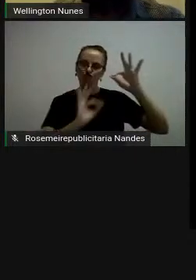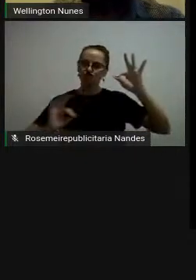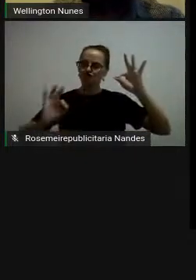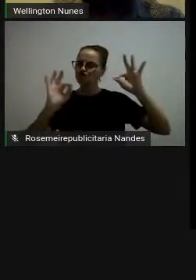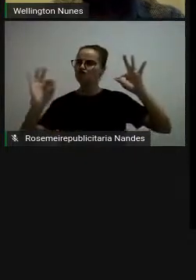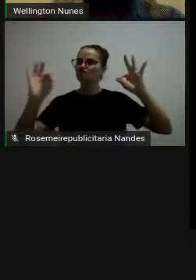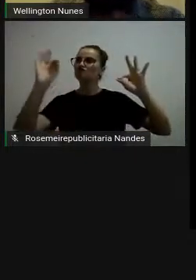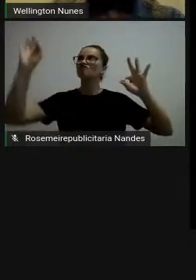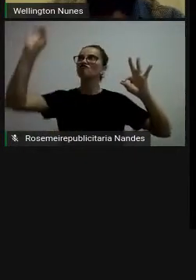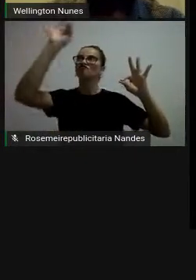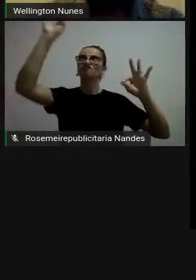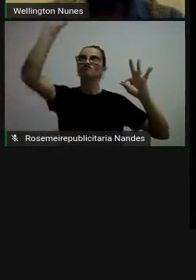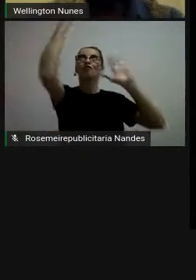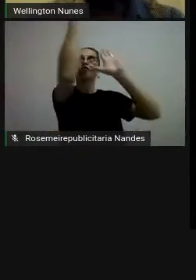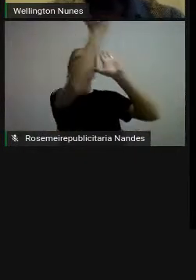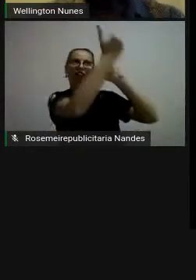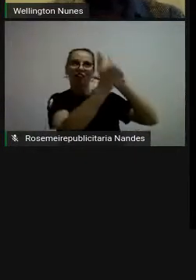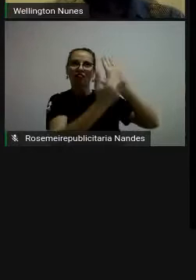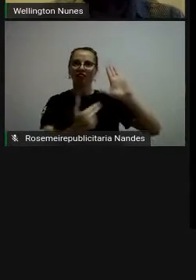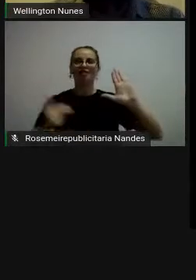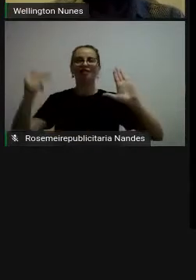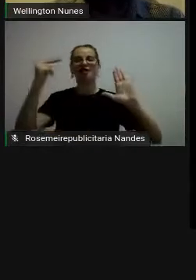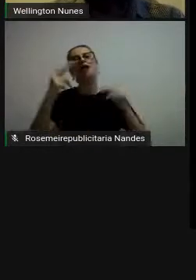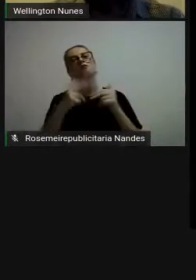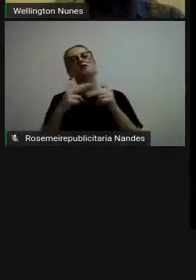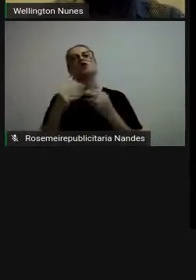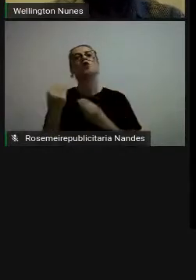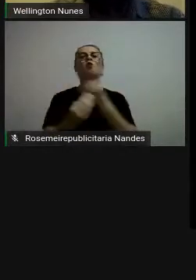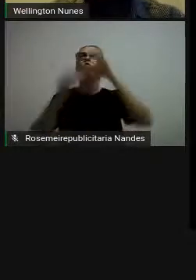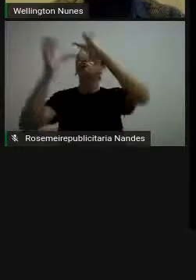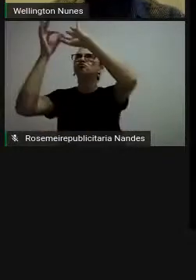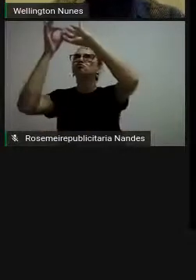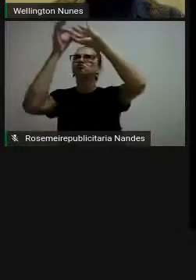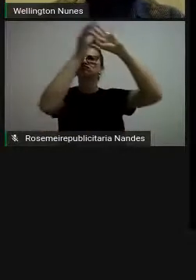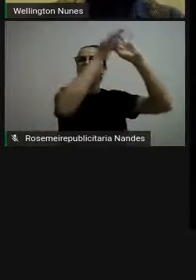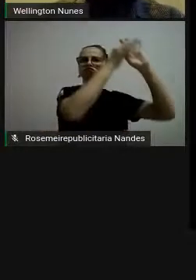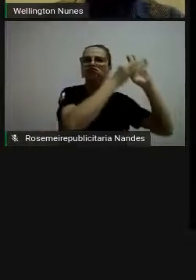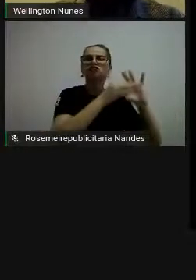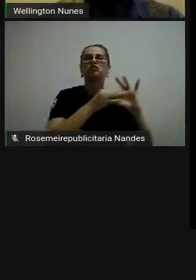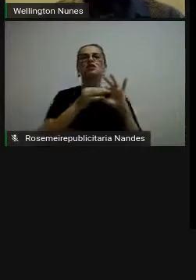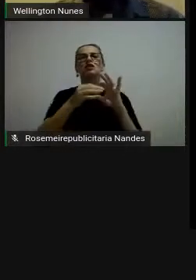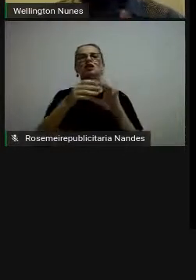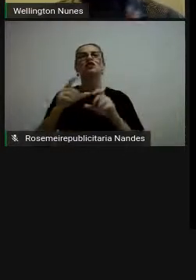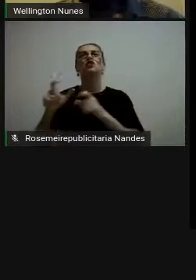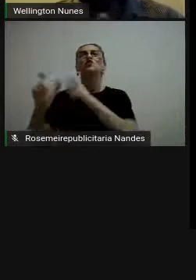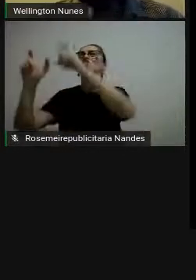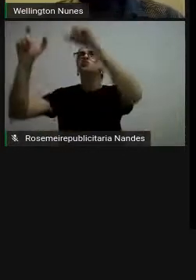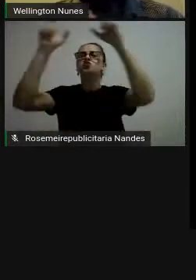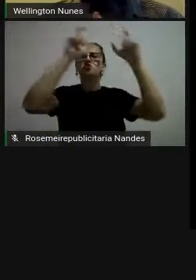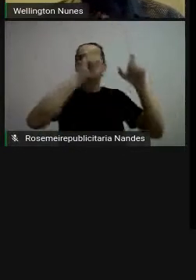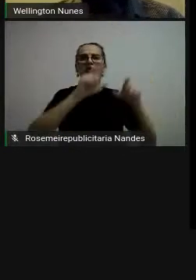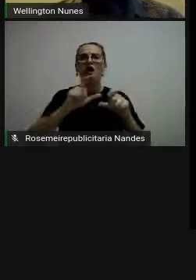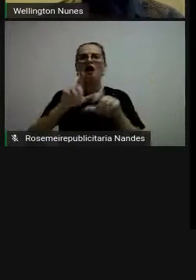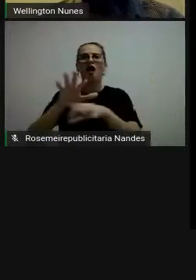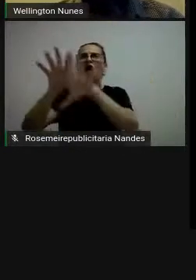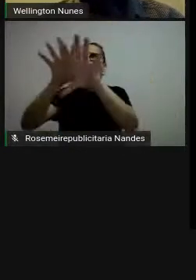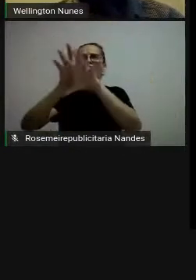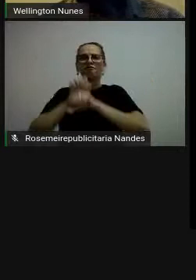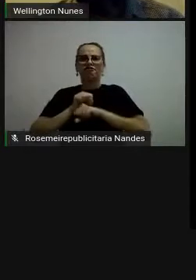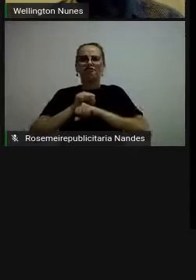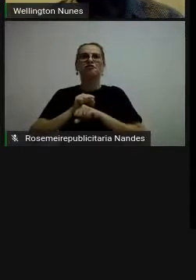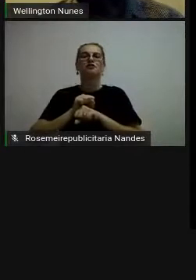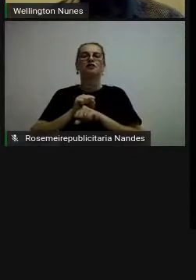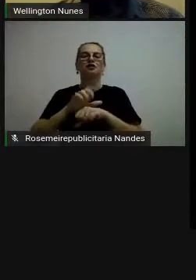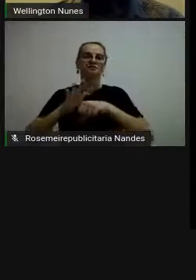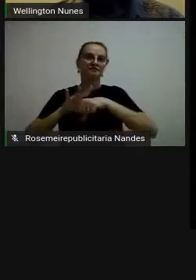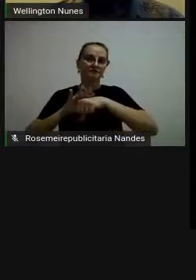entender o contexto em que se acontecia aquele processo de infecção pela cólera. Então, nesse mapa antigo aí, né, que